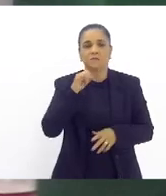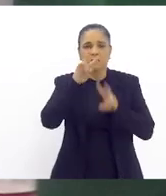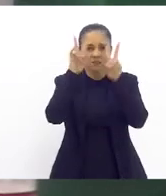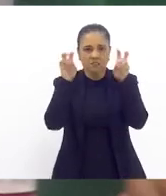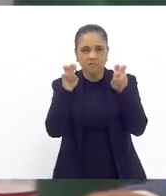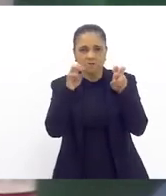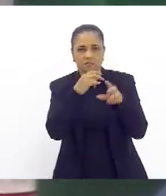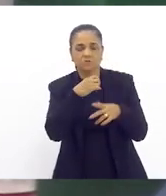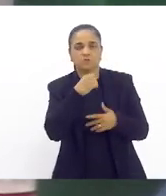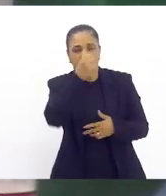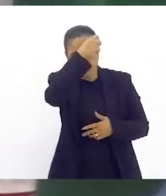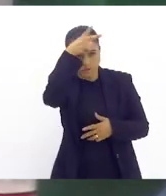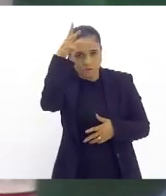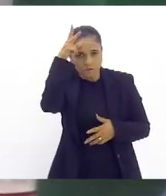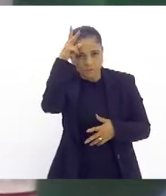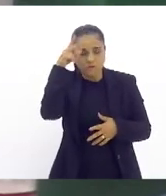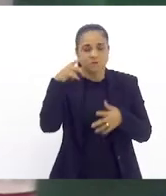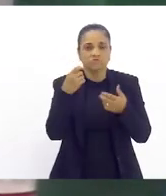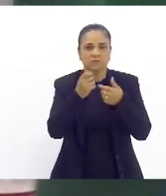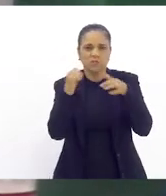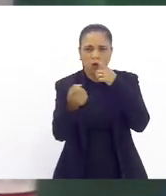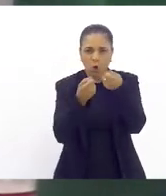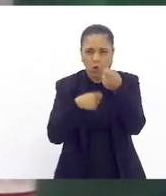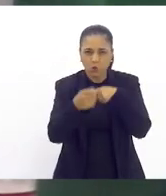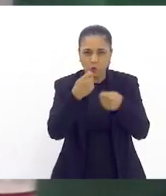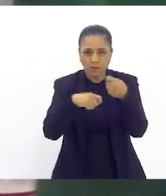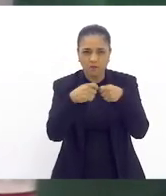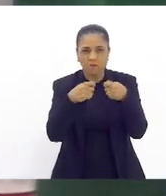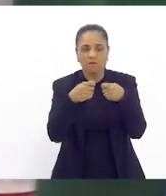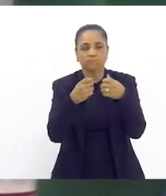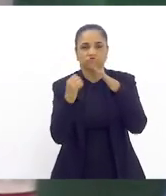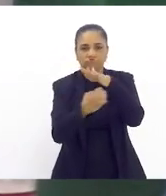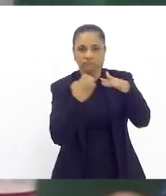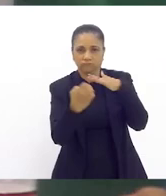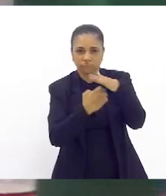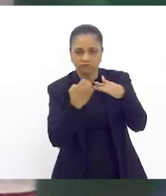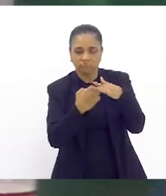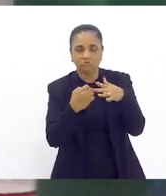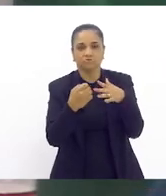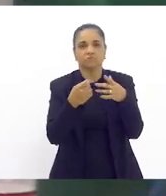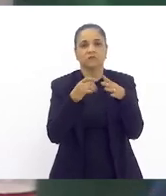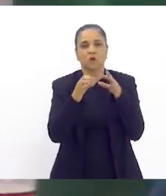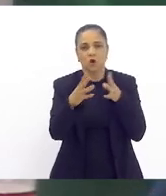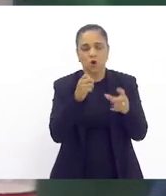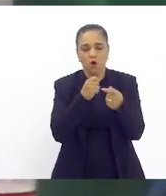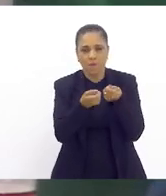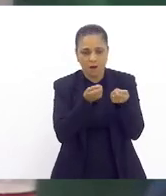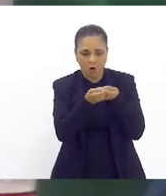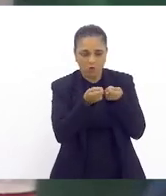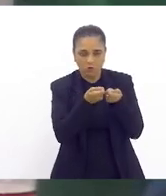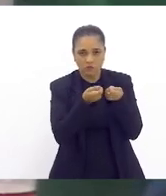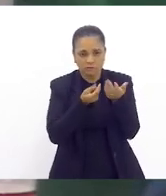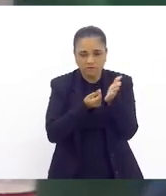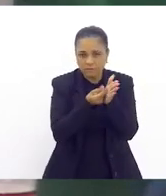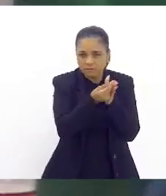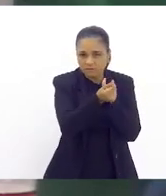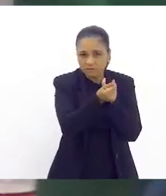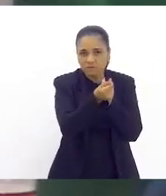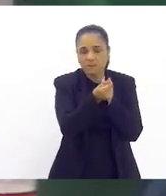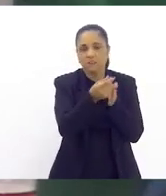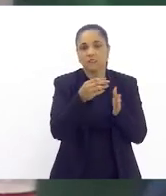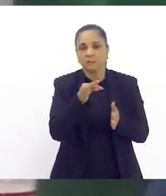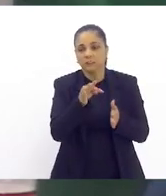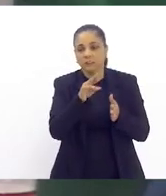de Economia Indústria e Comércio de orçamento fiscalização financeira e controle e de tributação